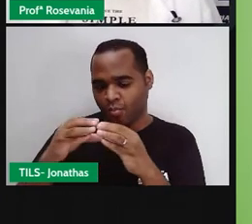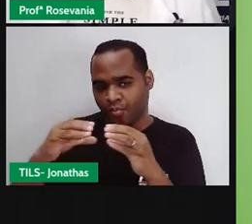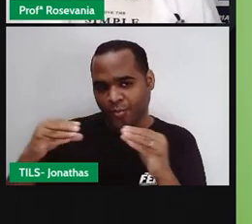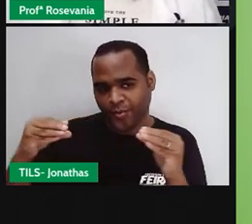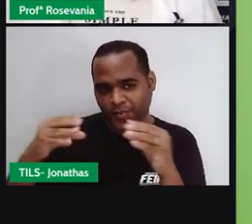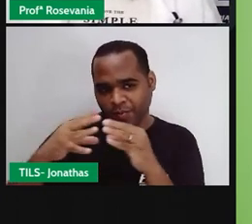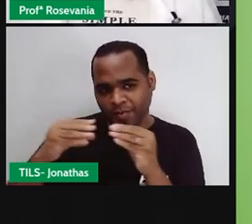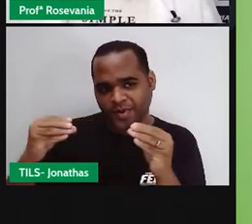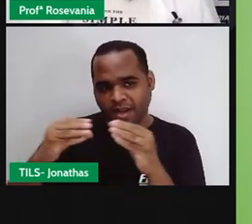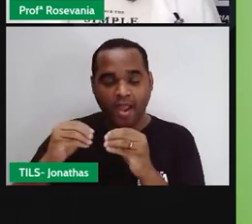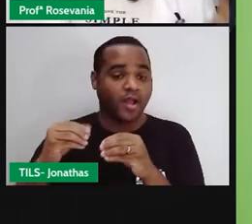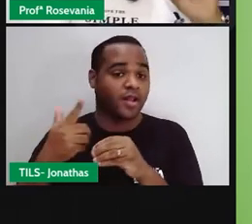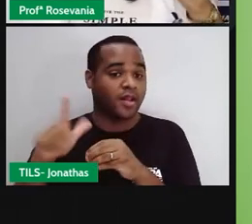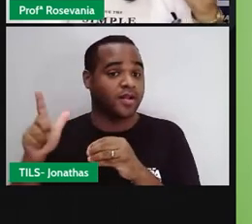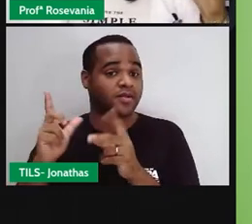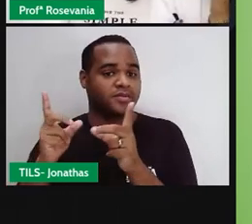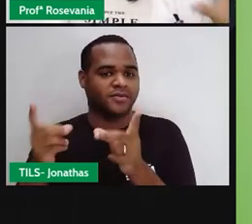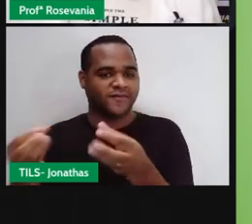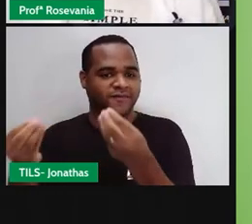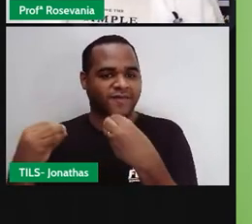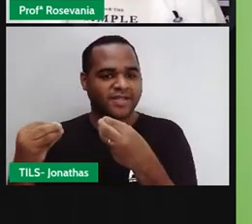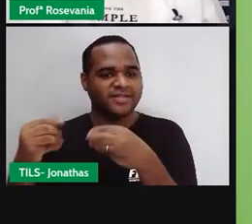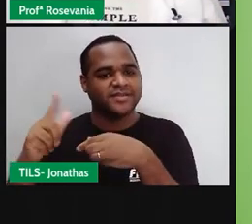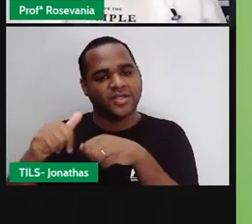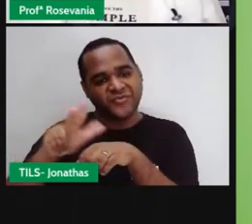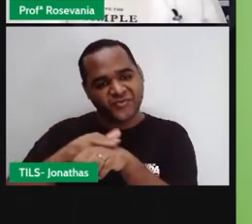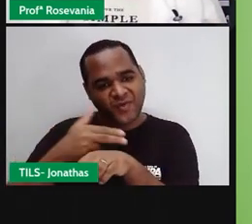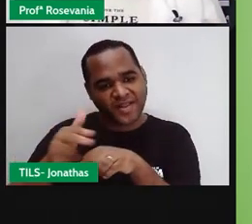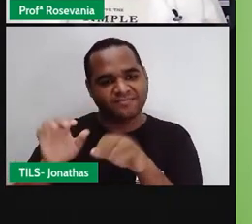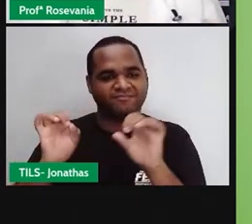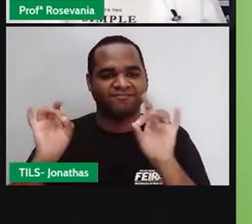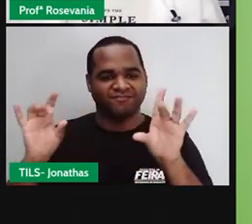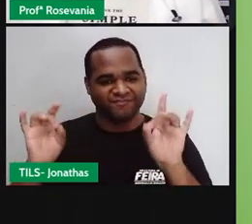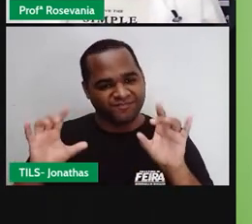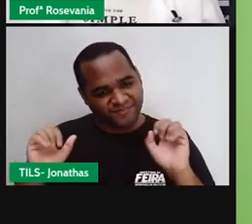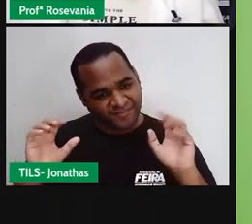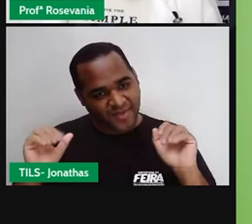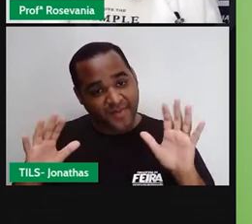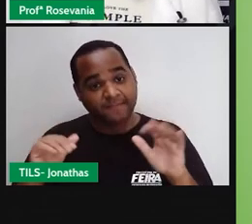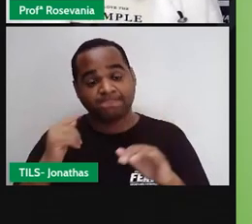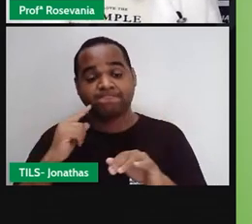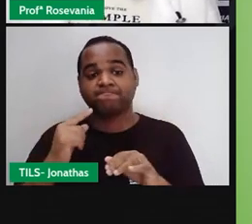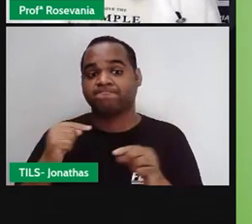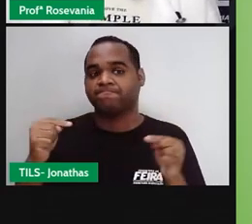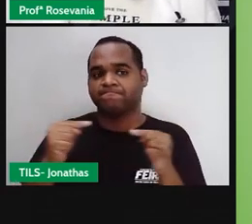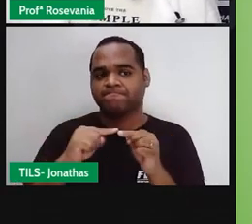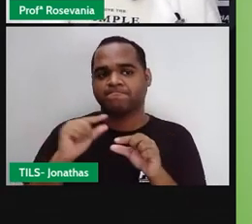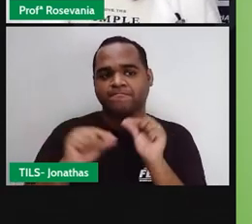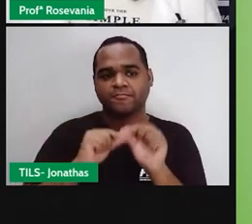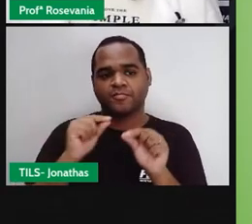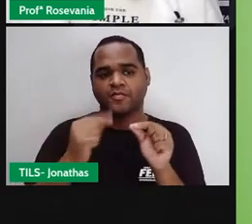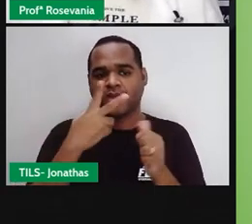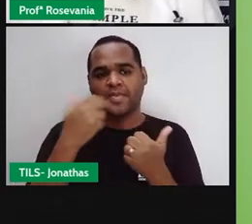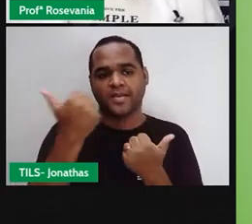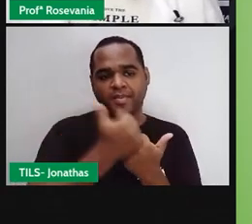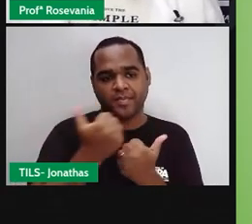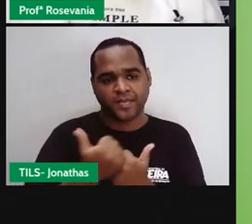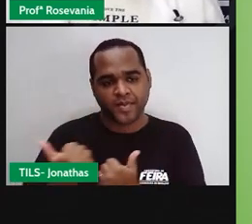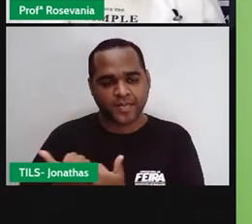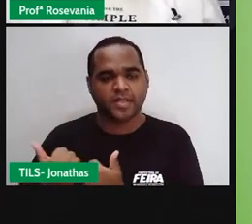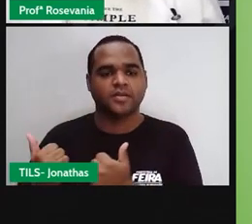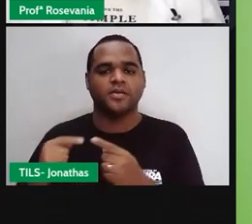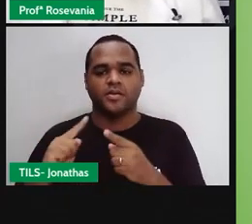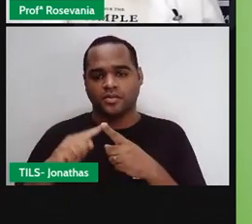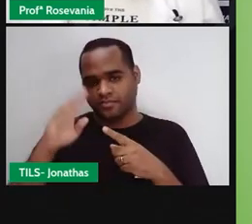chocolate, que é muito mais caro. Só para a gente ter, né, uma lembrancinha de como é esse processo. Então, essa substituição de importação